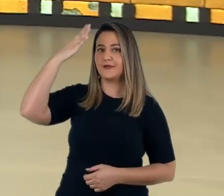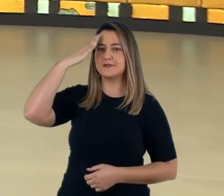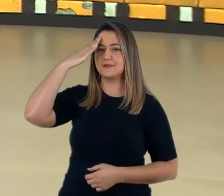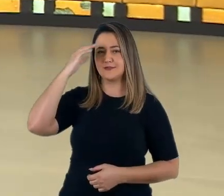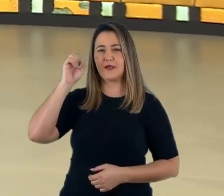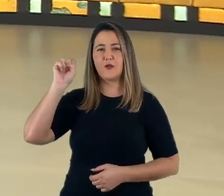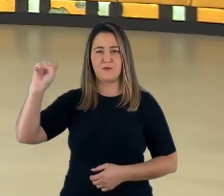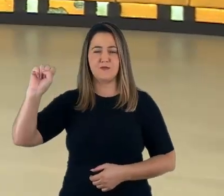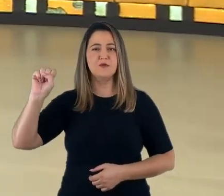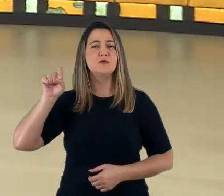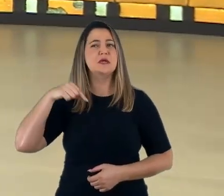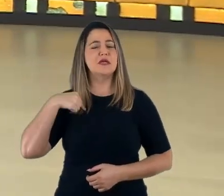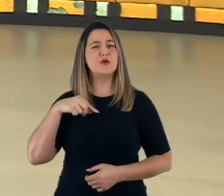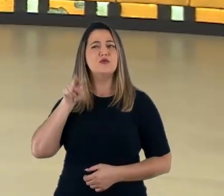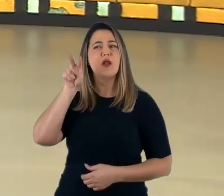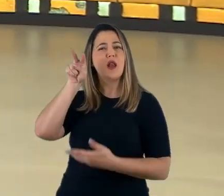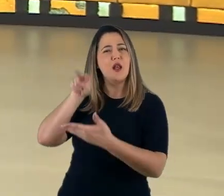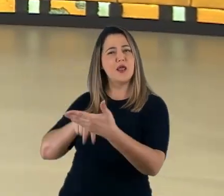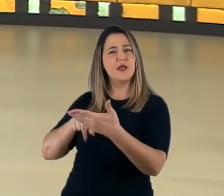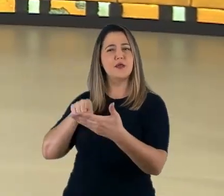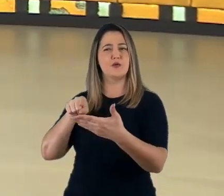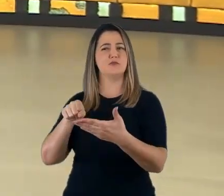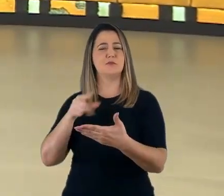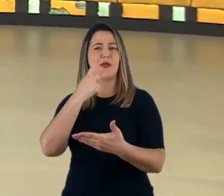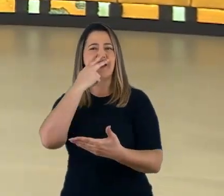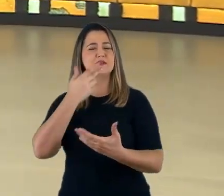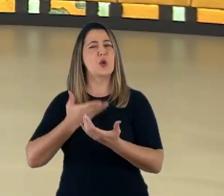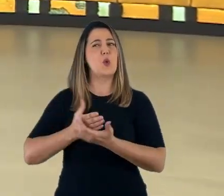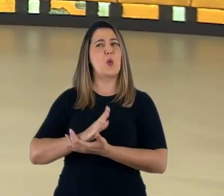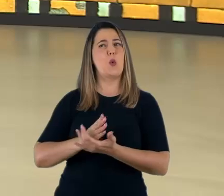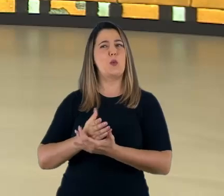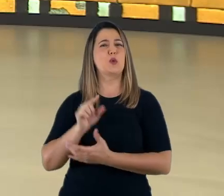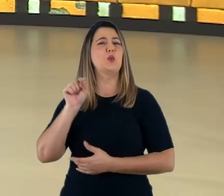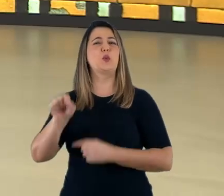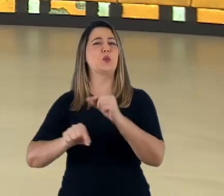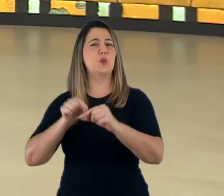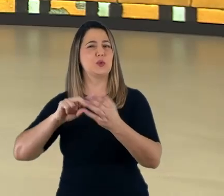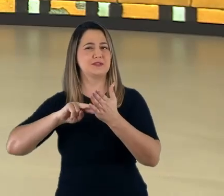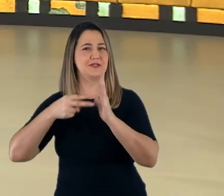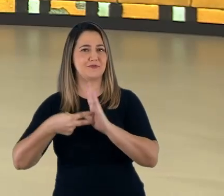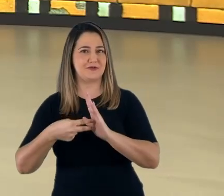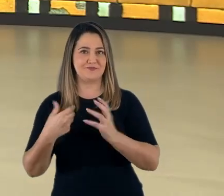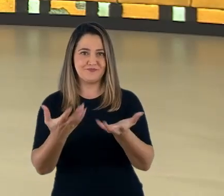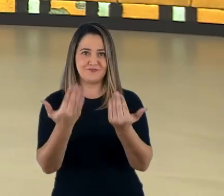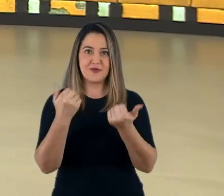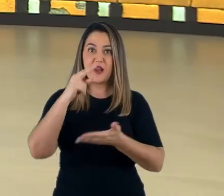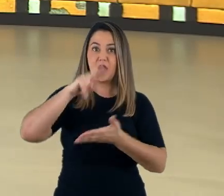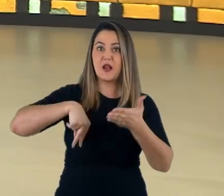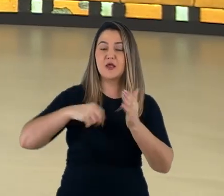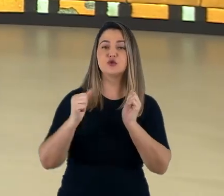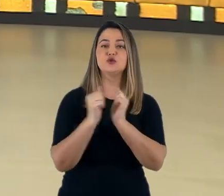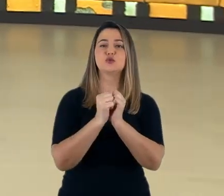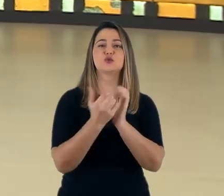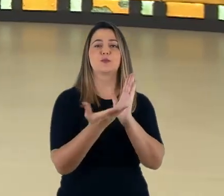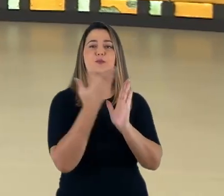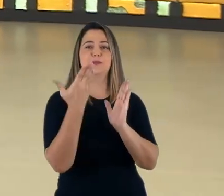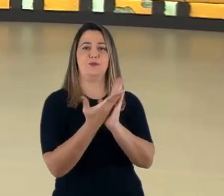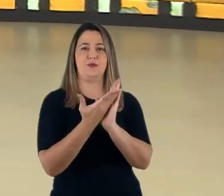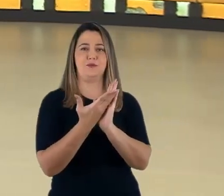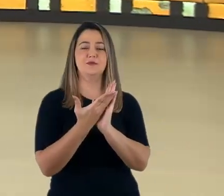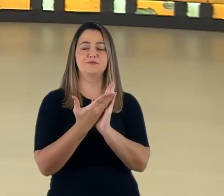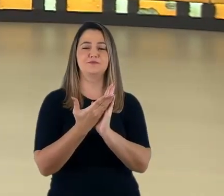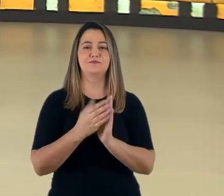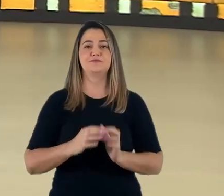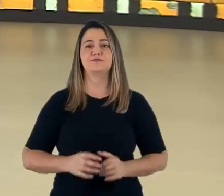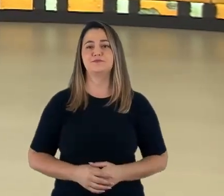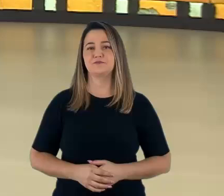Salomão, que eu confesso que me causou incômodo por muito tempo. Eu quero lê-lo com você na Bíblia Sagrada. Ele